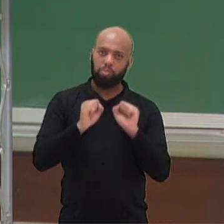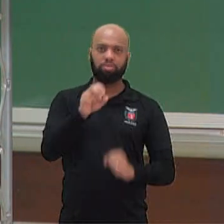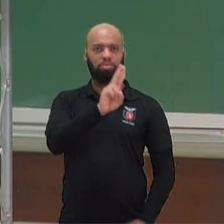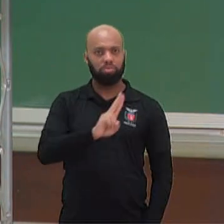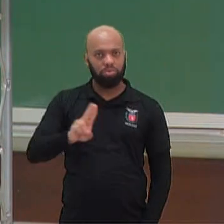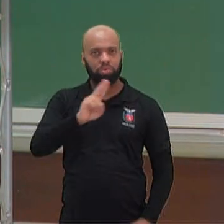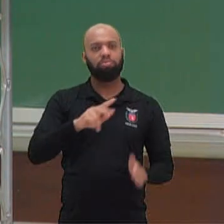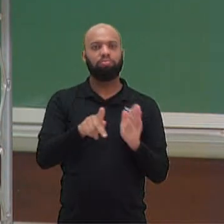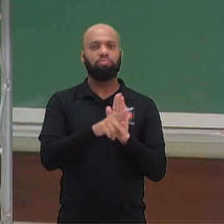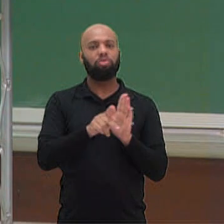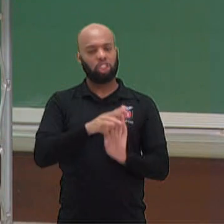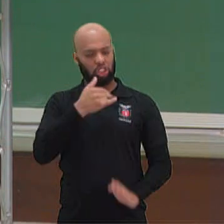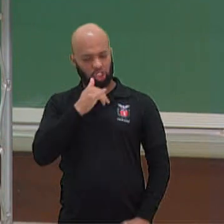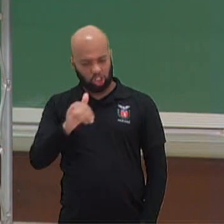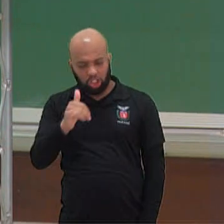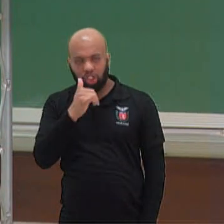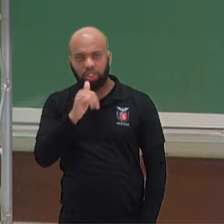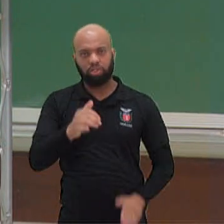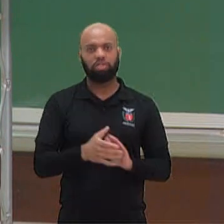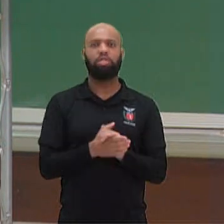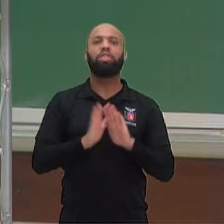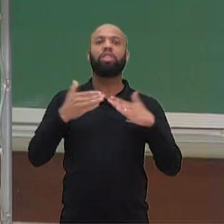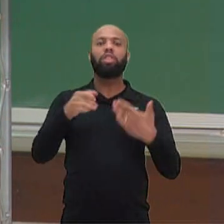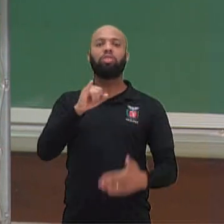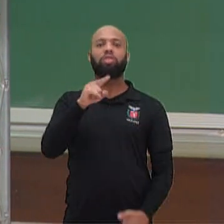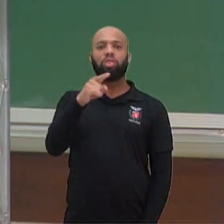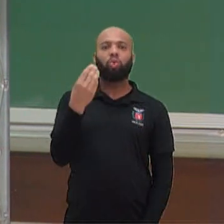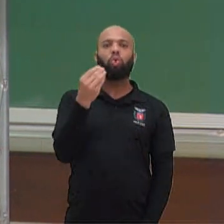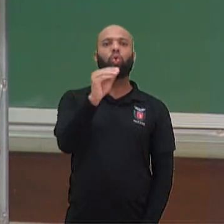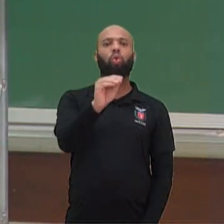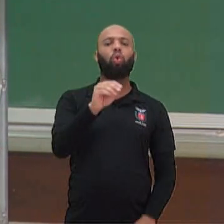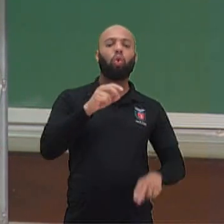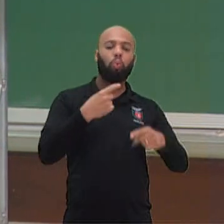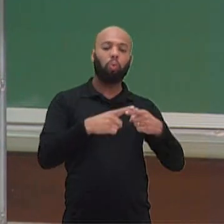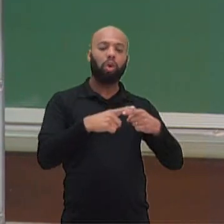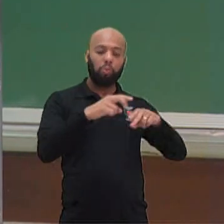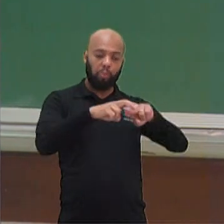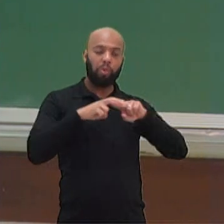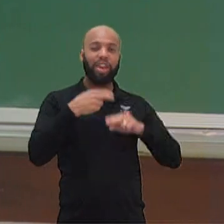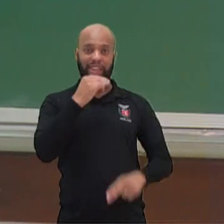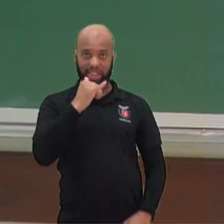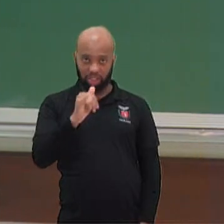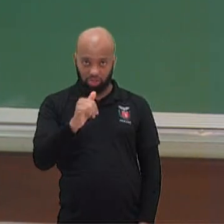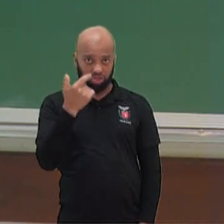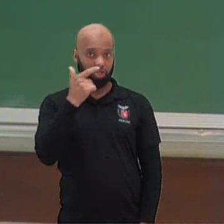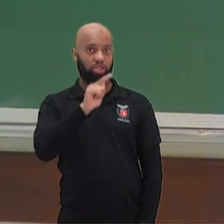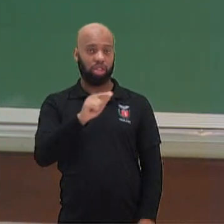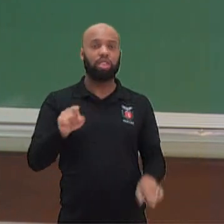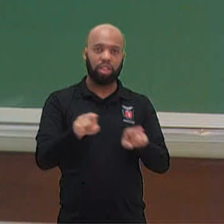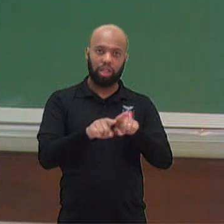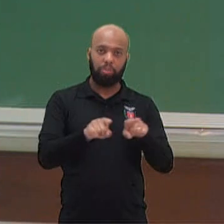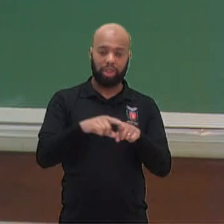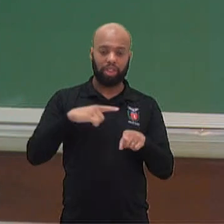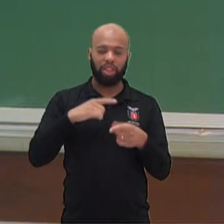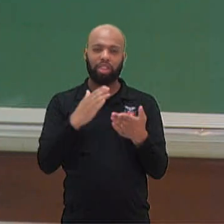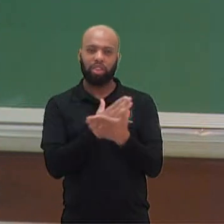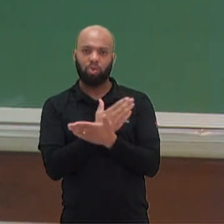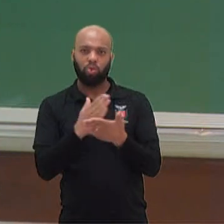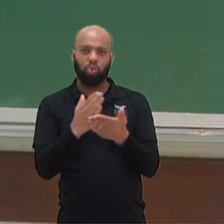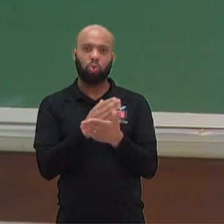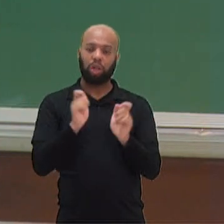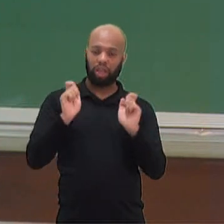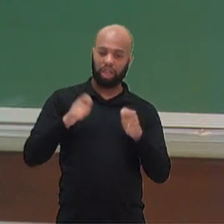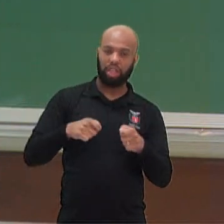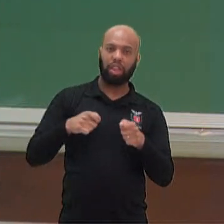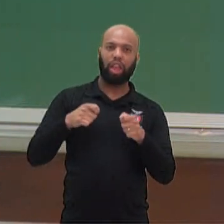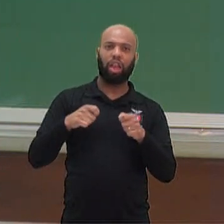para geração de energia. Então, se você colocou que é para geração de energia e ainda tem alguns trechos navegáveis,